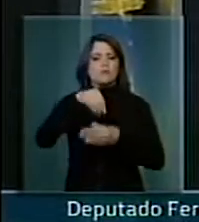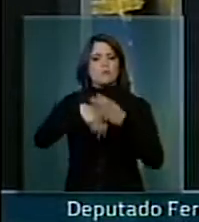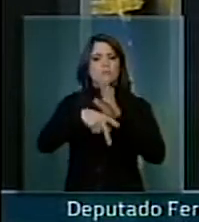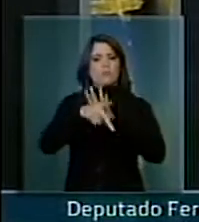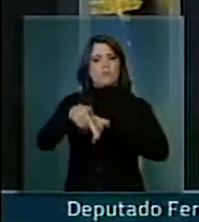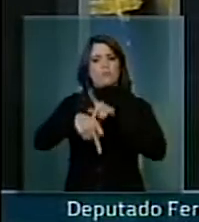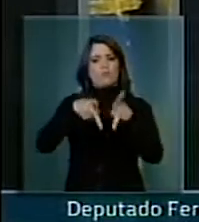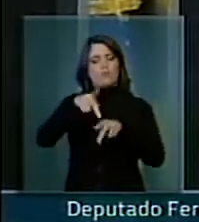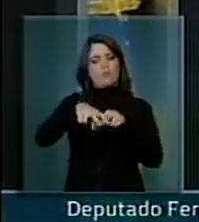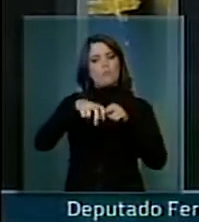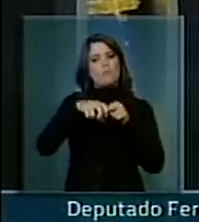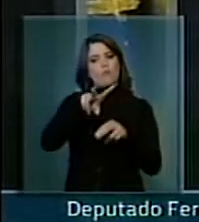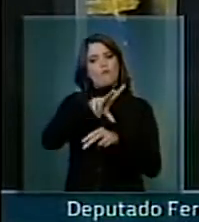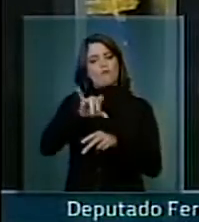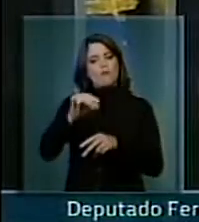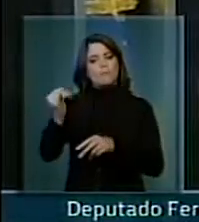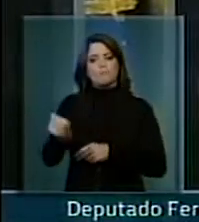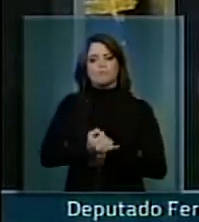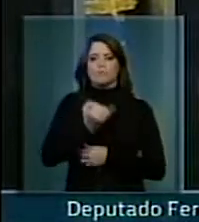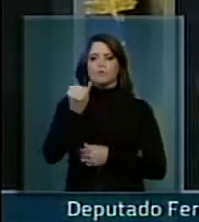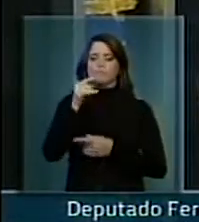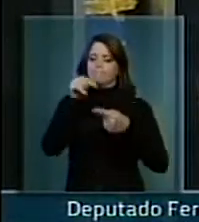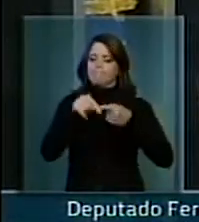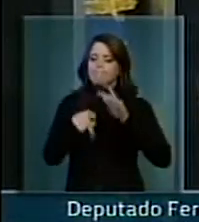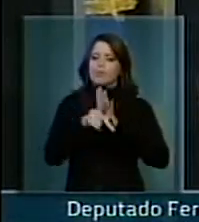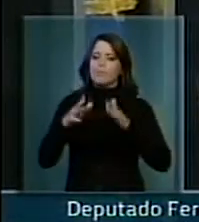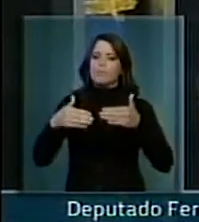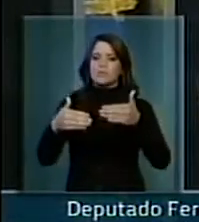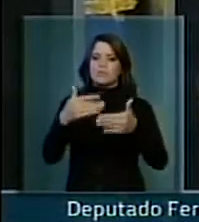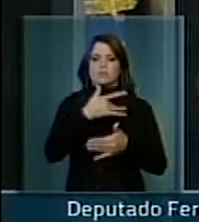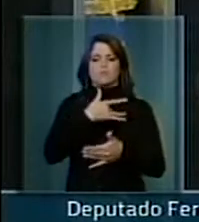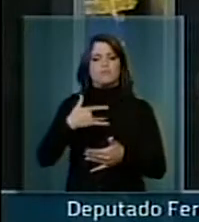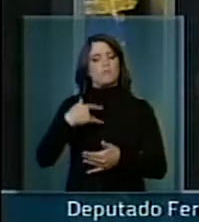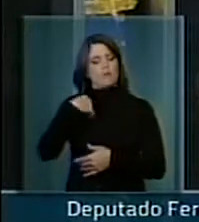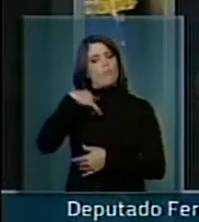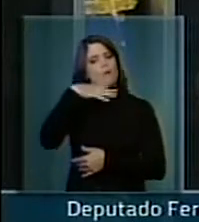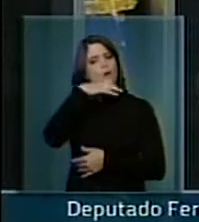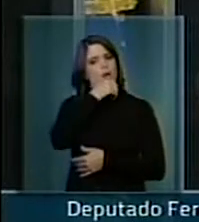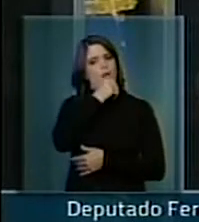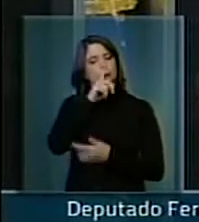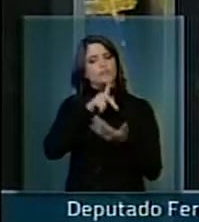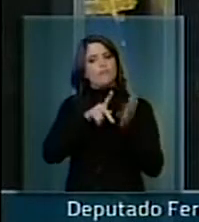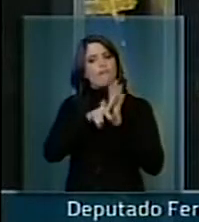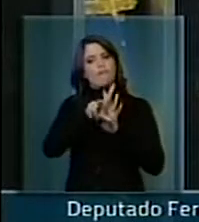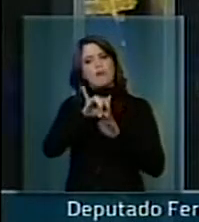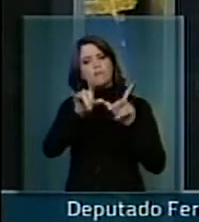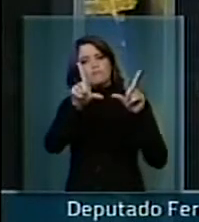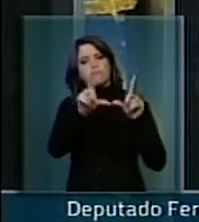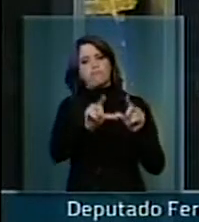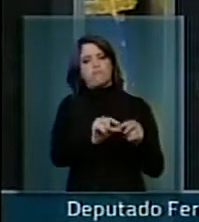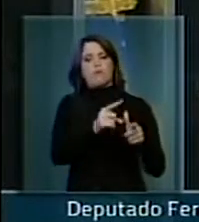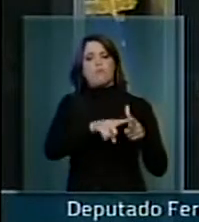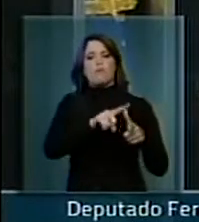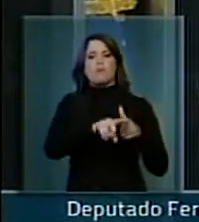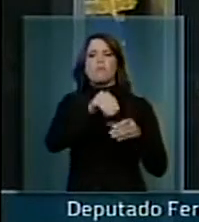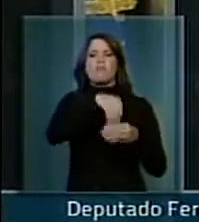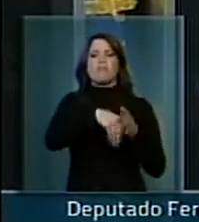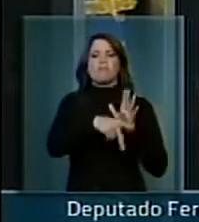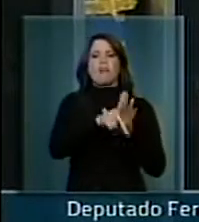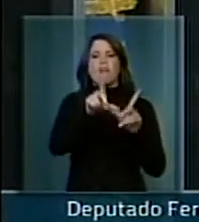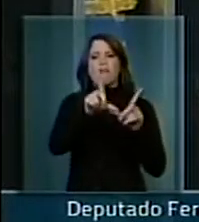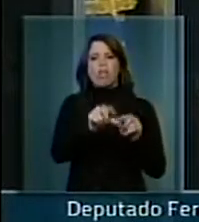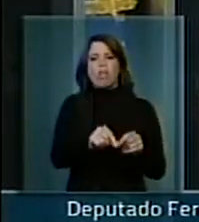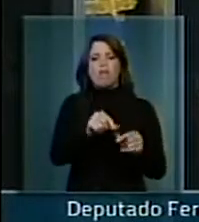nosso povo. E esta importante ação do Ministério da Saúde, penso, deve diminuir o custo dos remédios